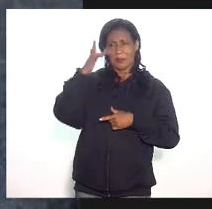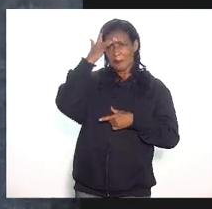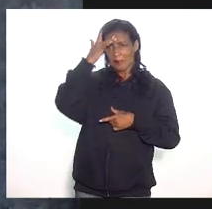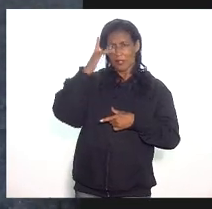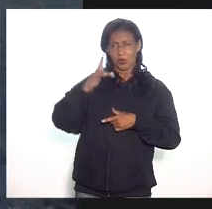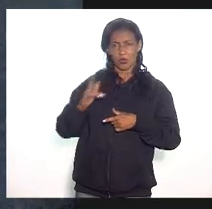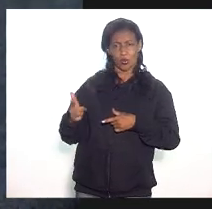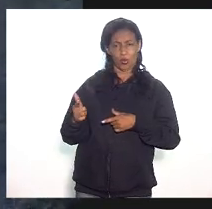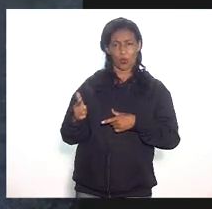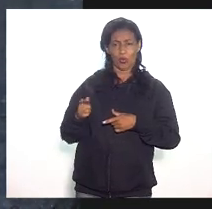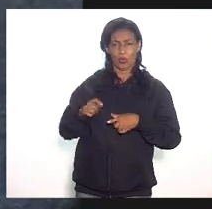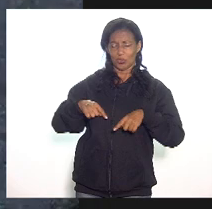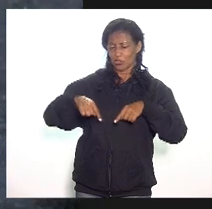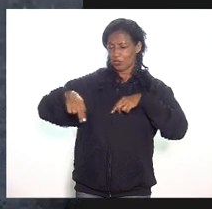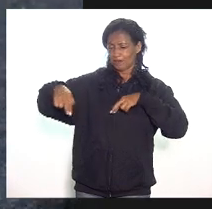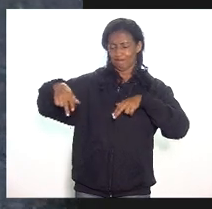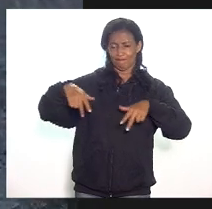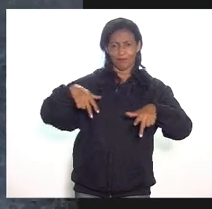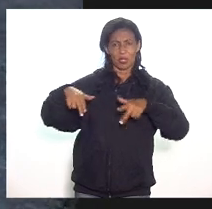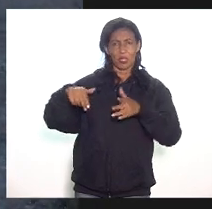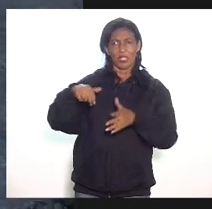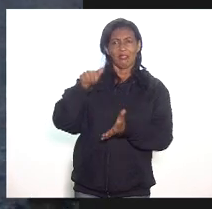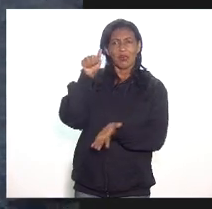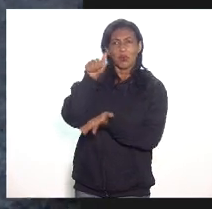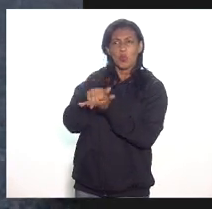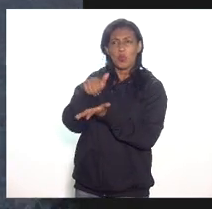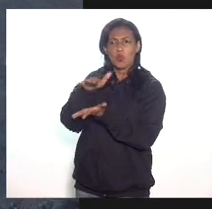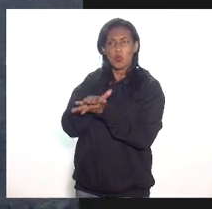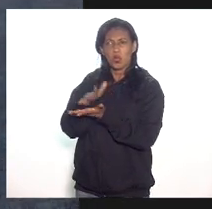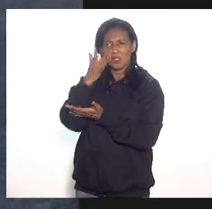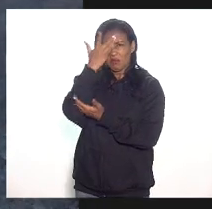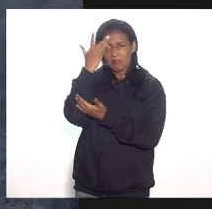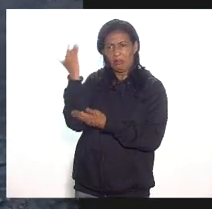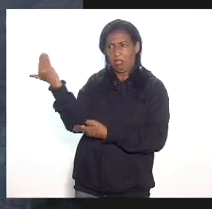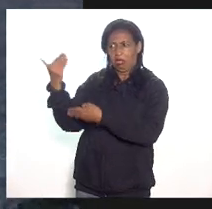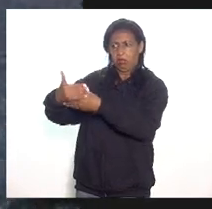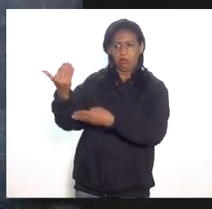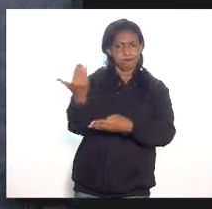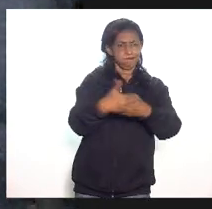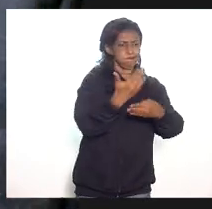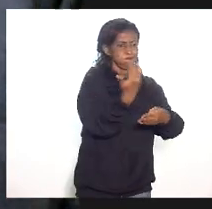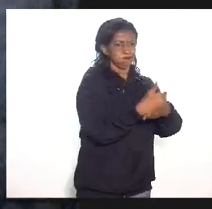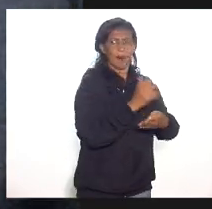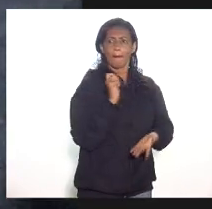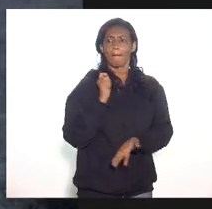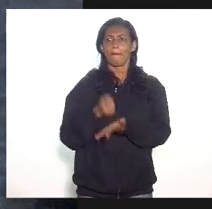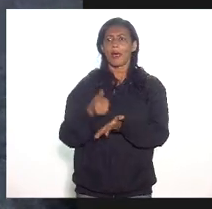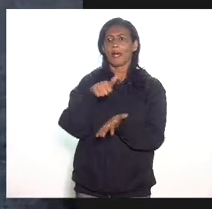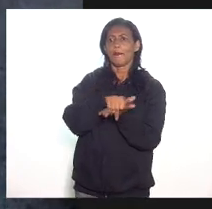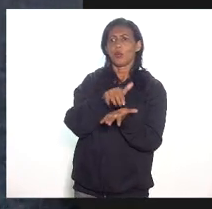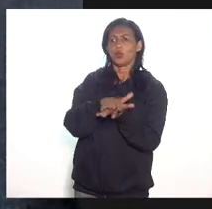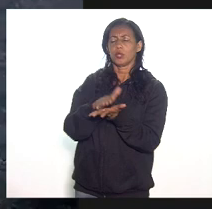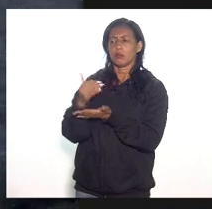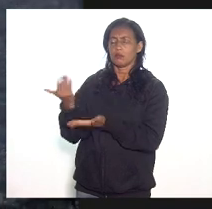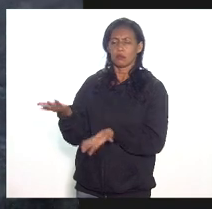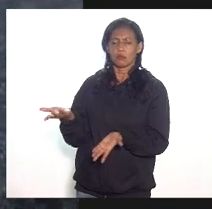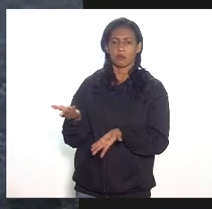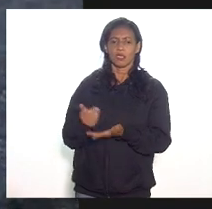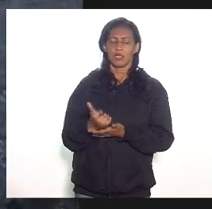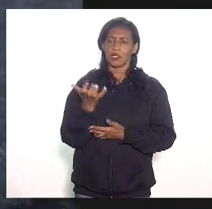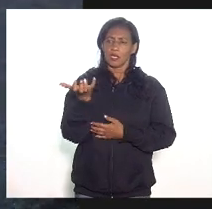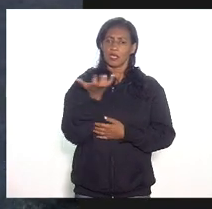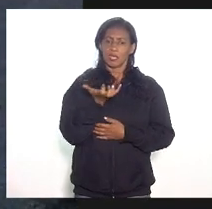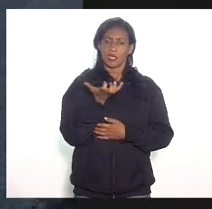por meio de majoração e criação de multas, majoração de taxas judiciais e criação de multas, ele